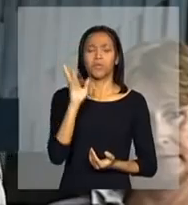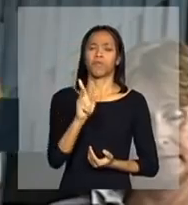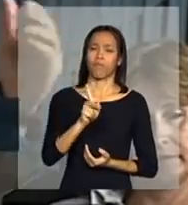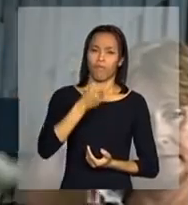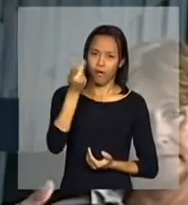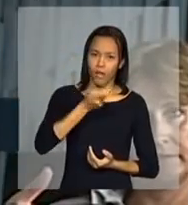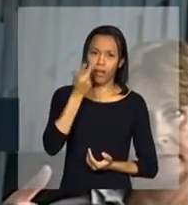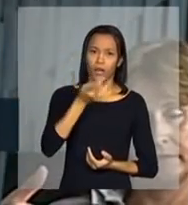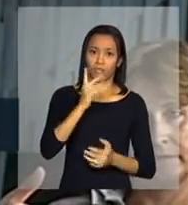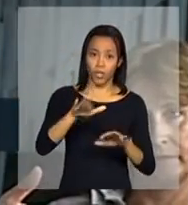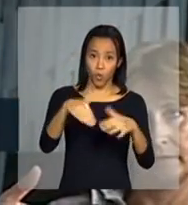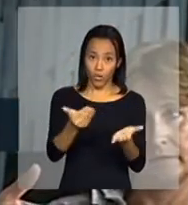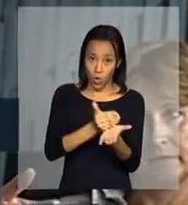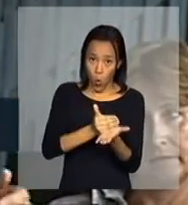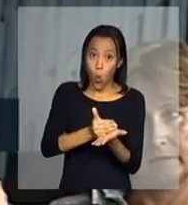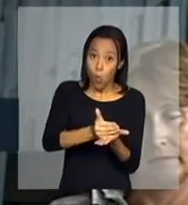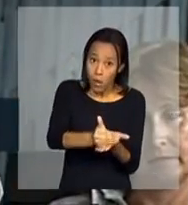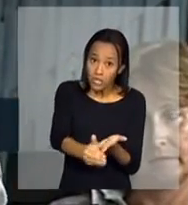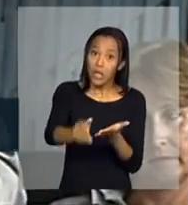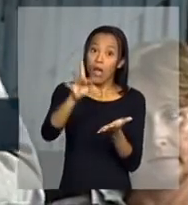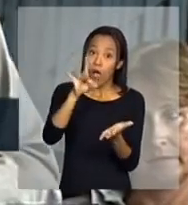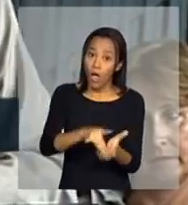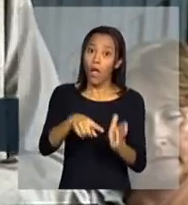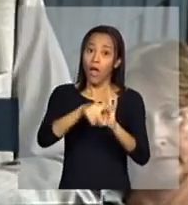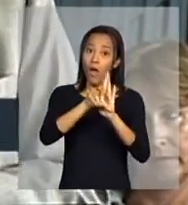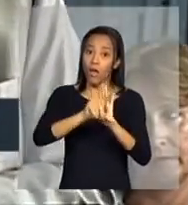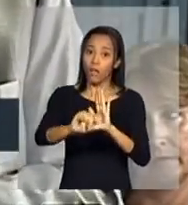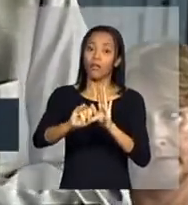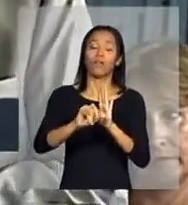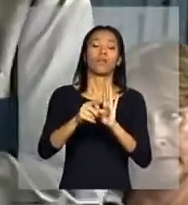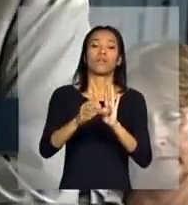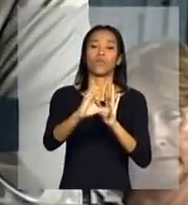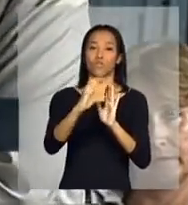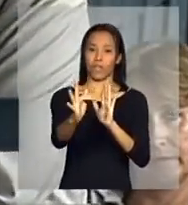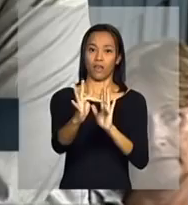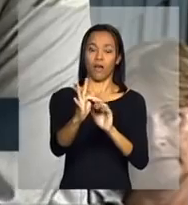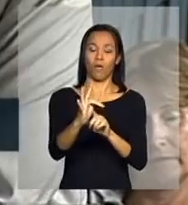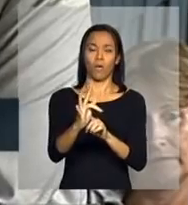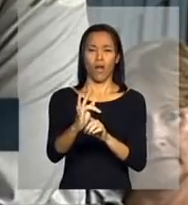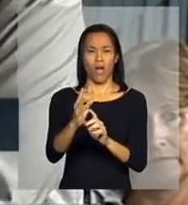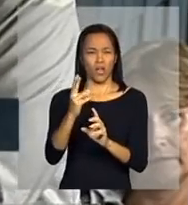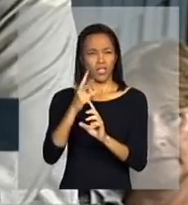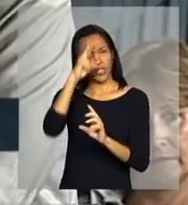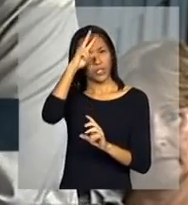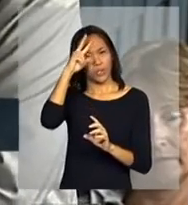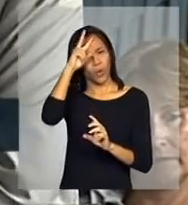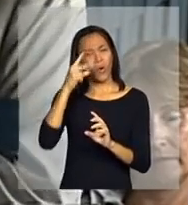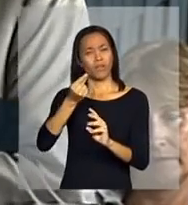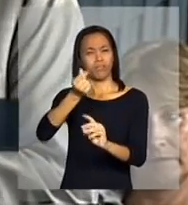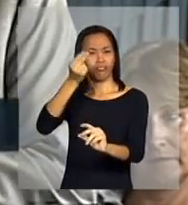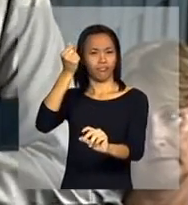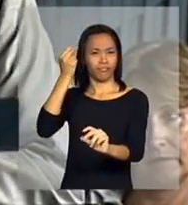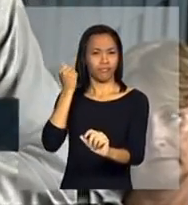que, com a entrada em vigor da Constituição, algumas situações que historicamente se apontavam como problemáticas